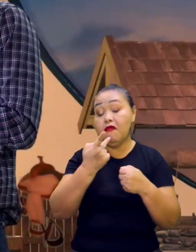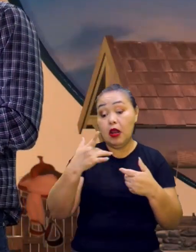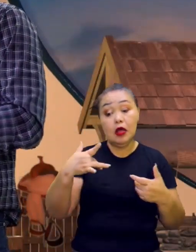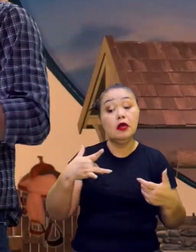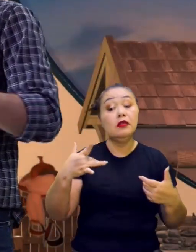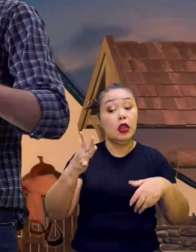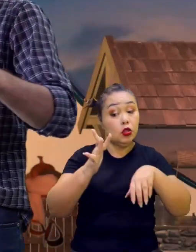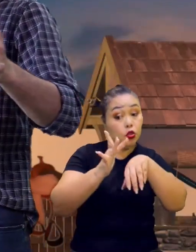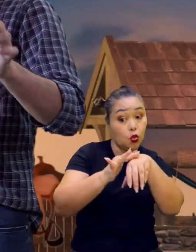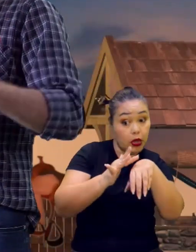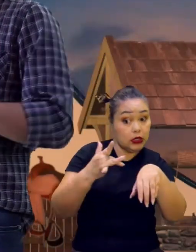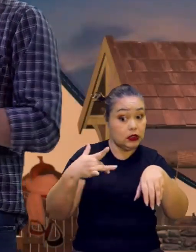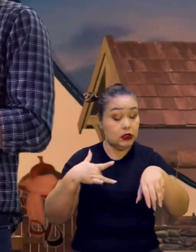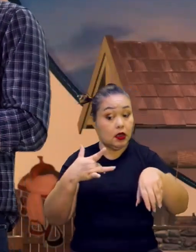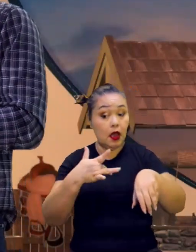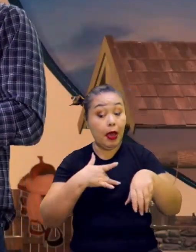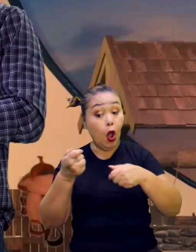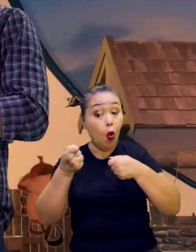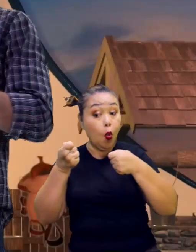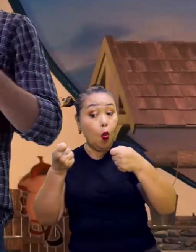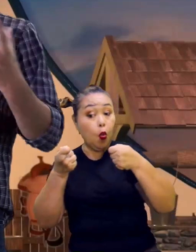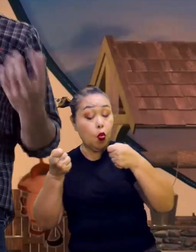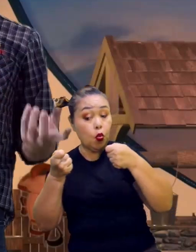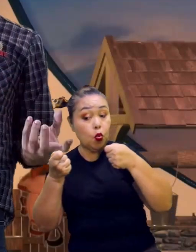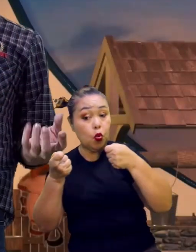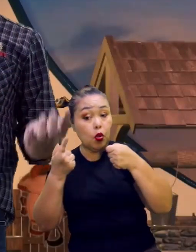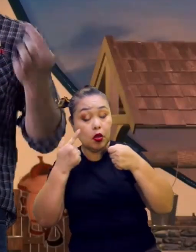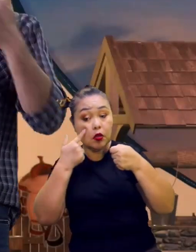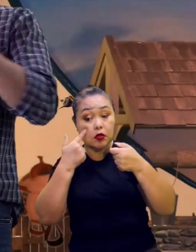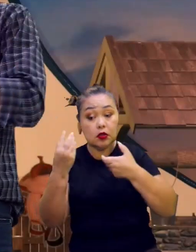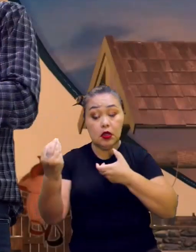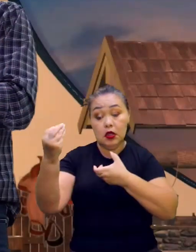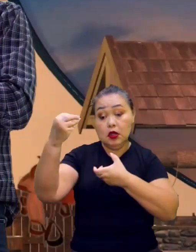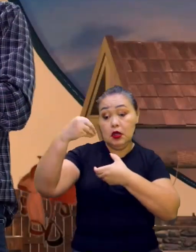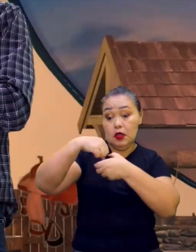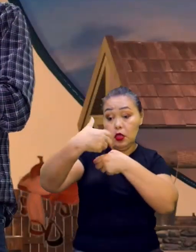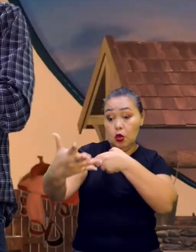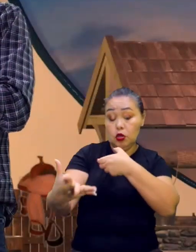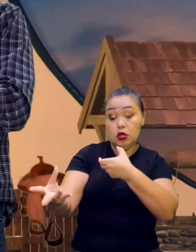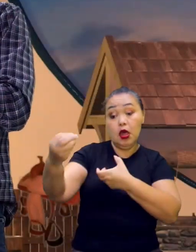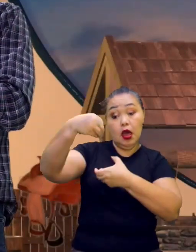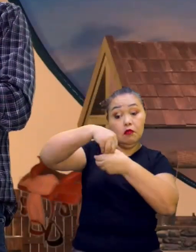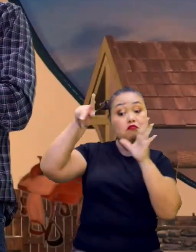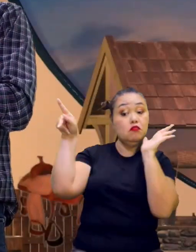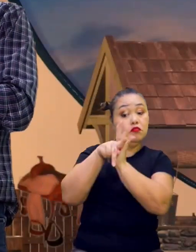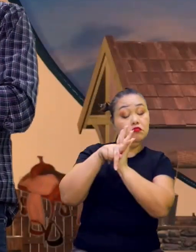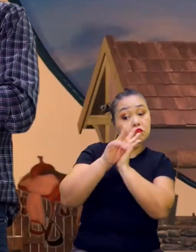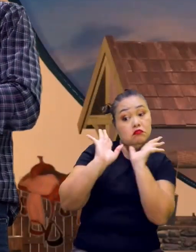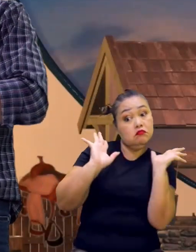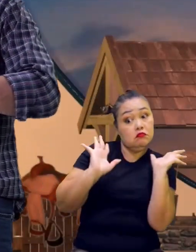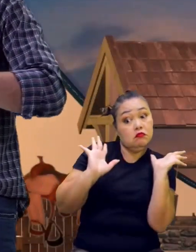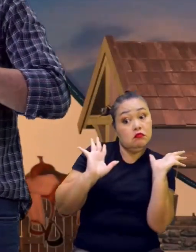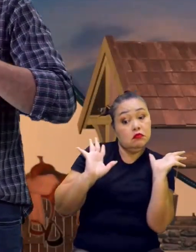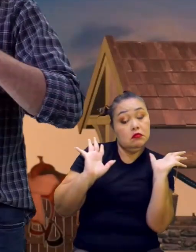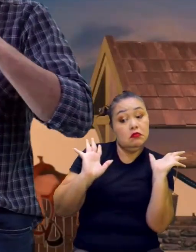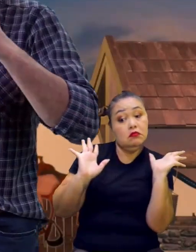saúde, mas controle de doenças exógenas, doenças endógenas,